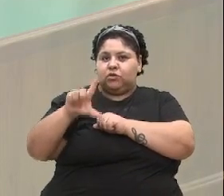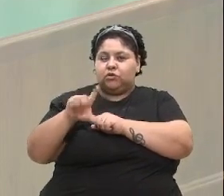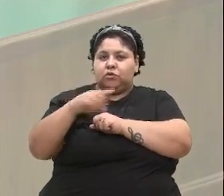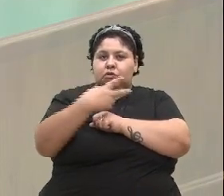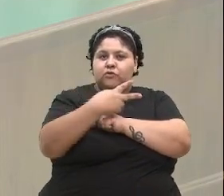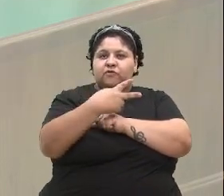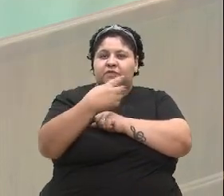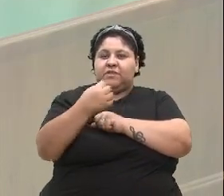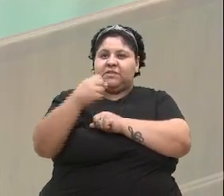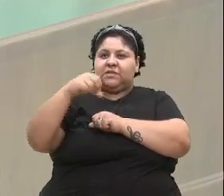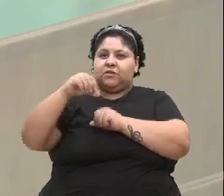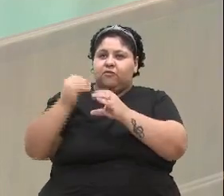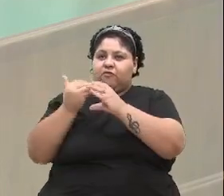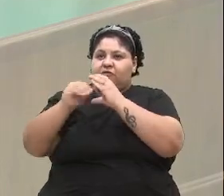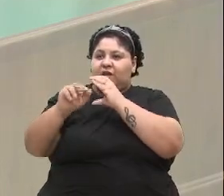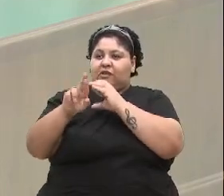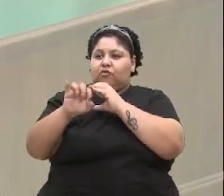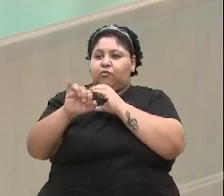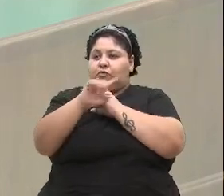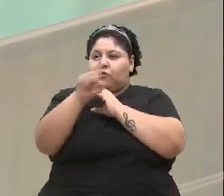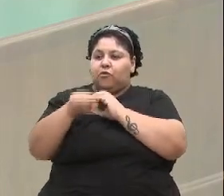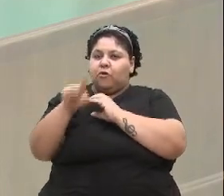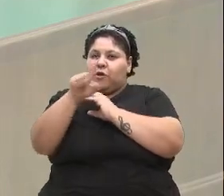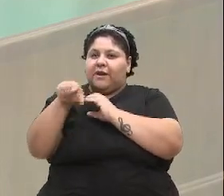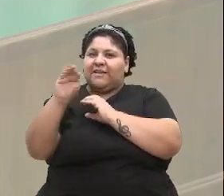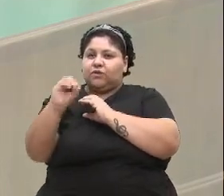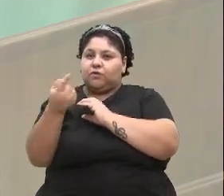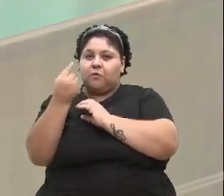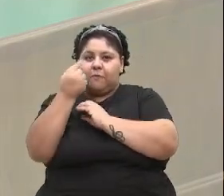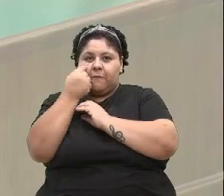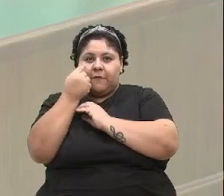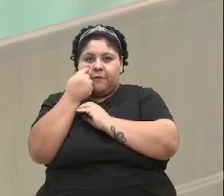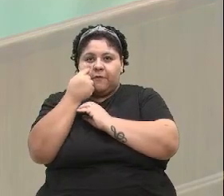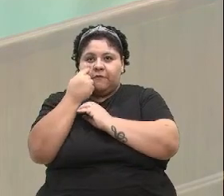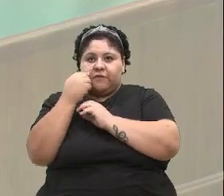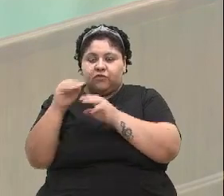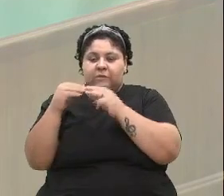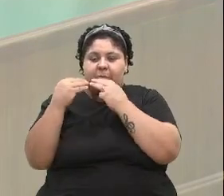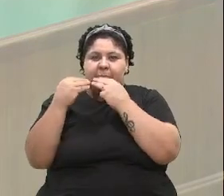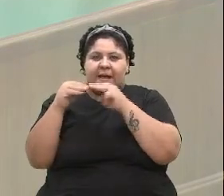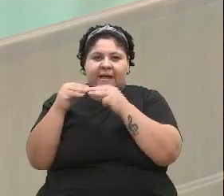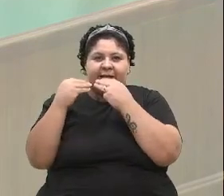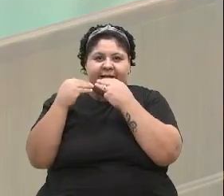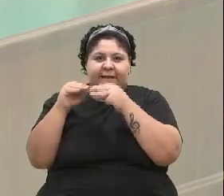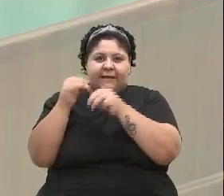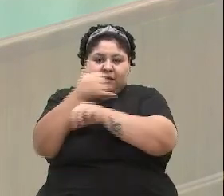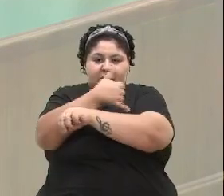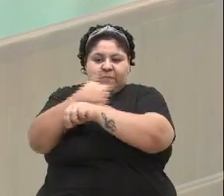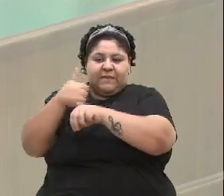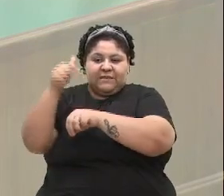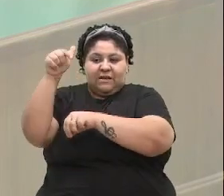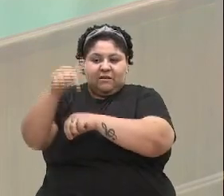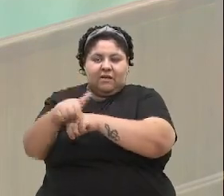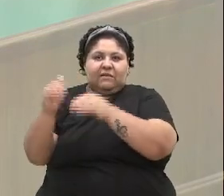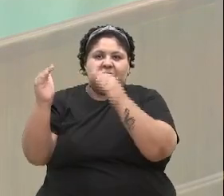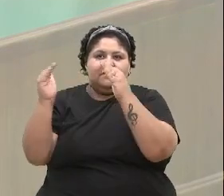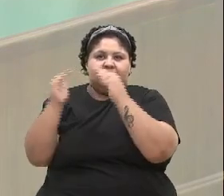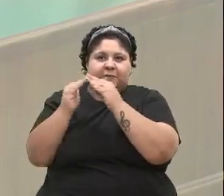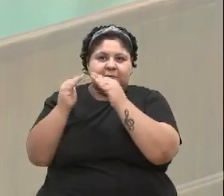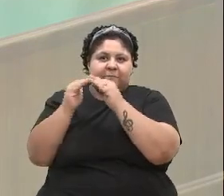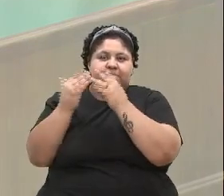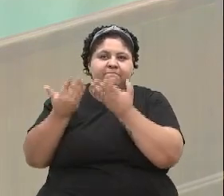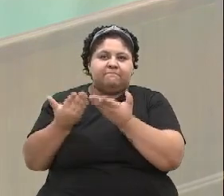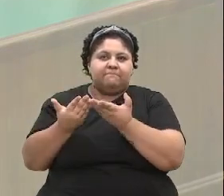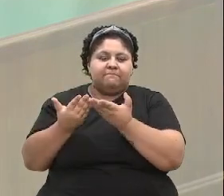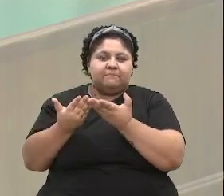desvio Risso Vejam as máquinas que passaram por essa casa